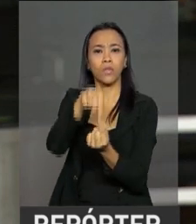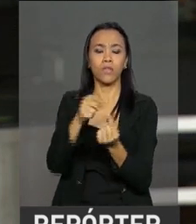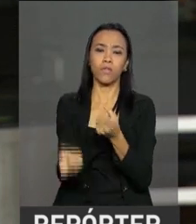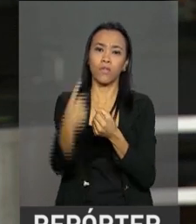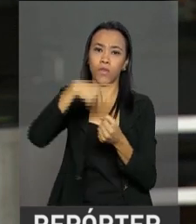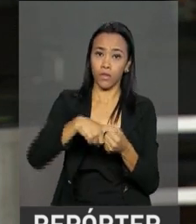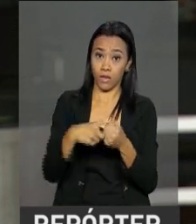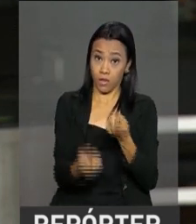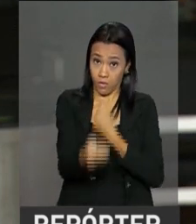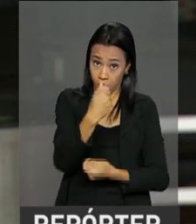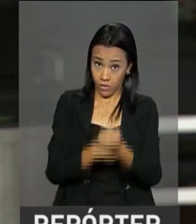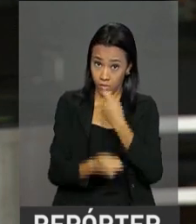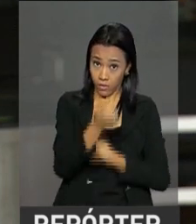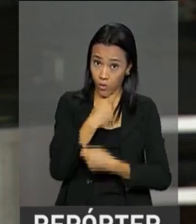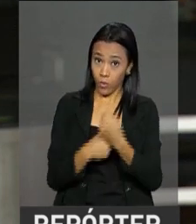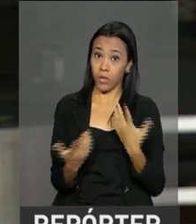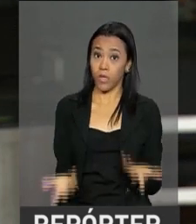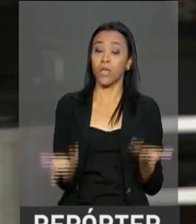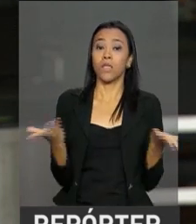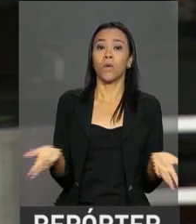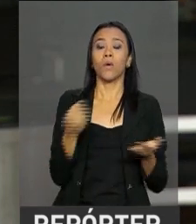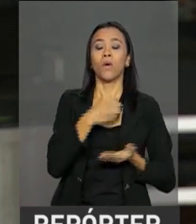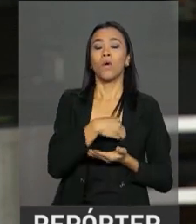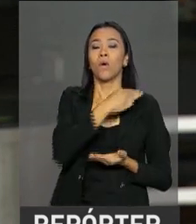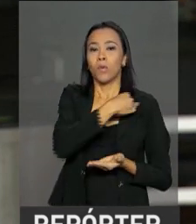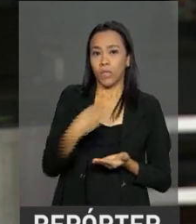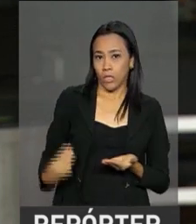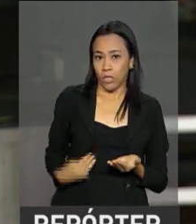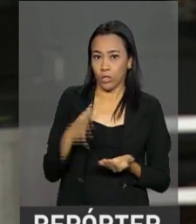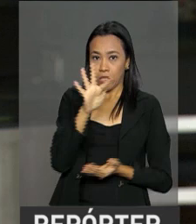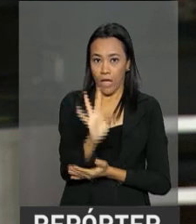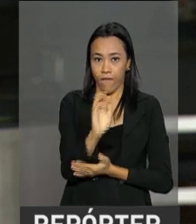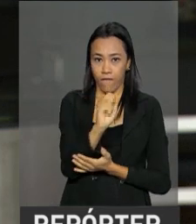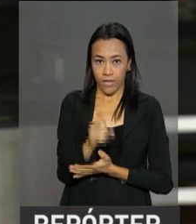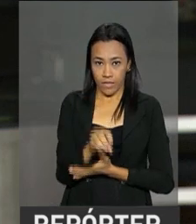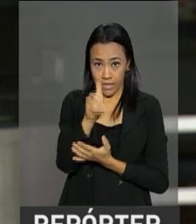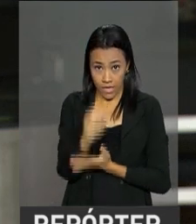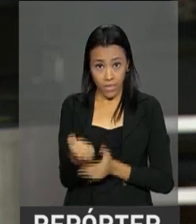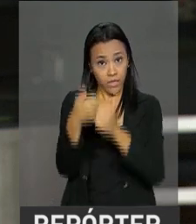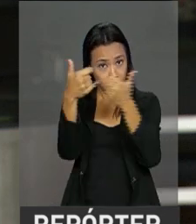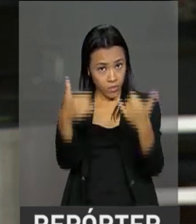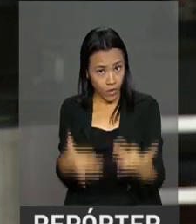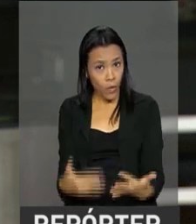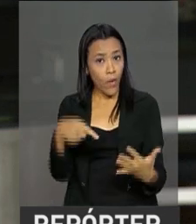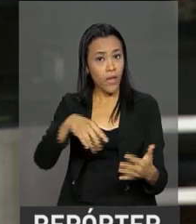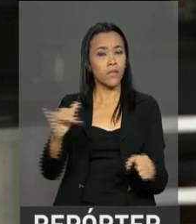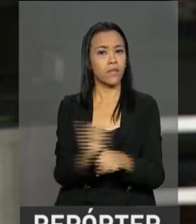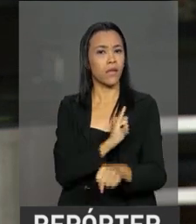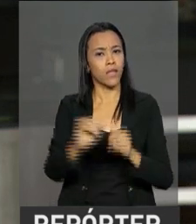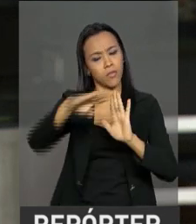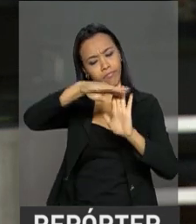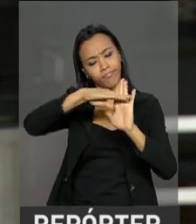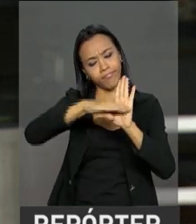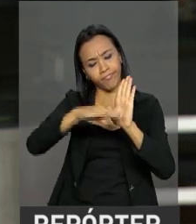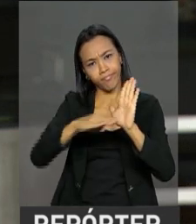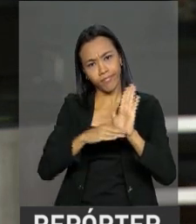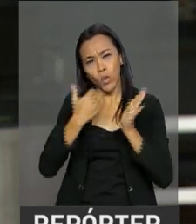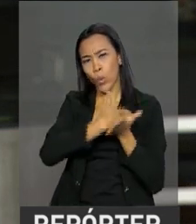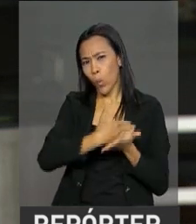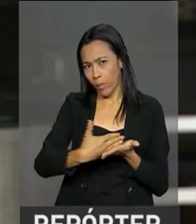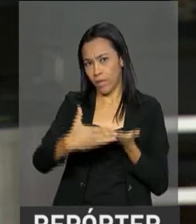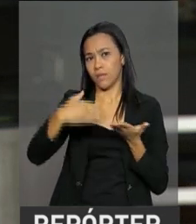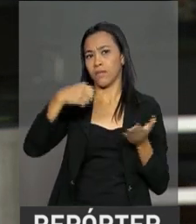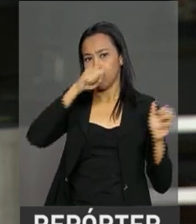crescimento da economia o ministro da Fazenda Henrique Meireles falou sobre essas medidas econômicas no começo da semana e afirmou que